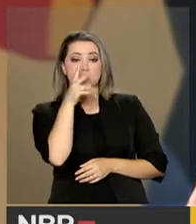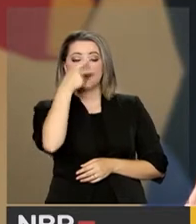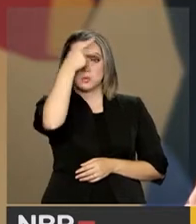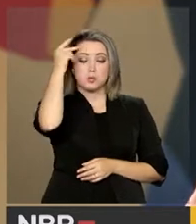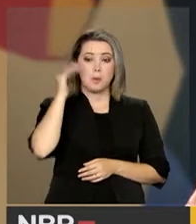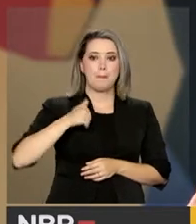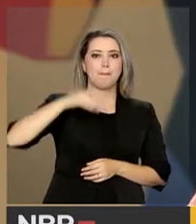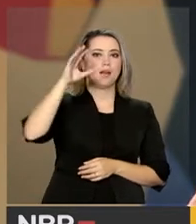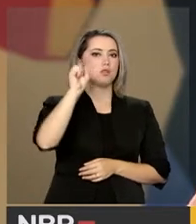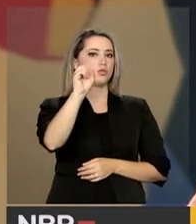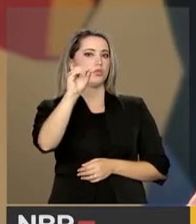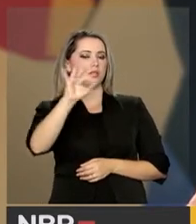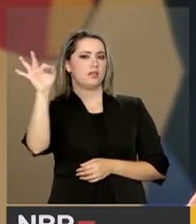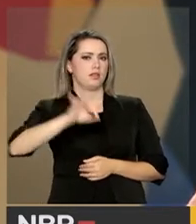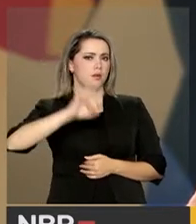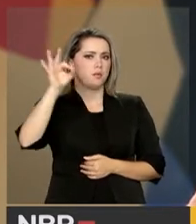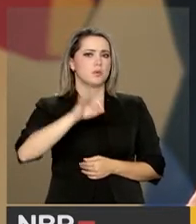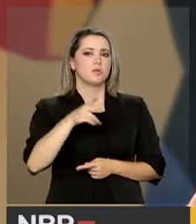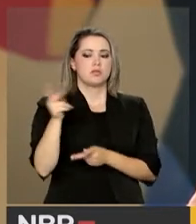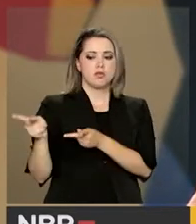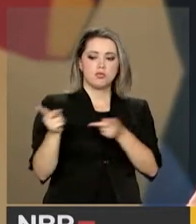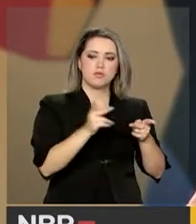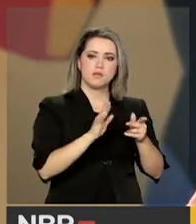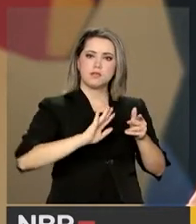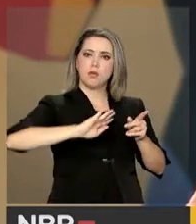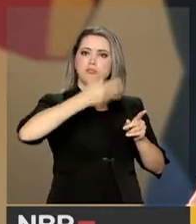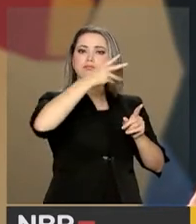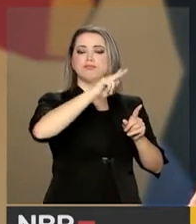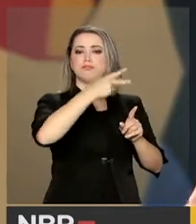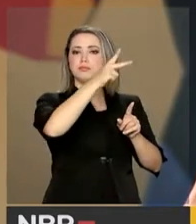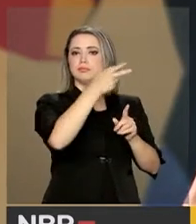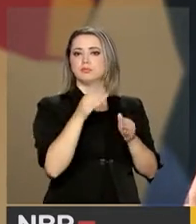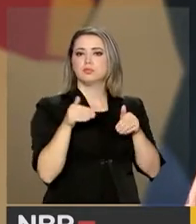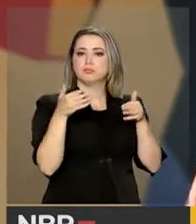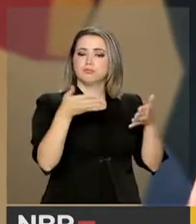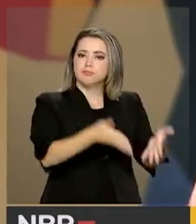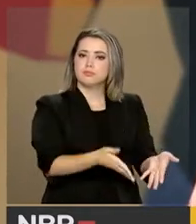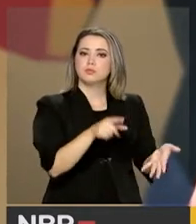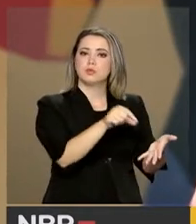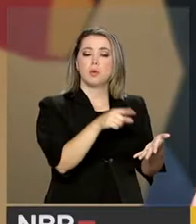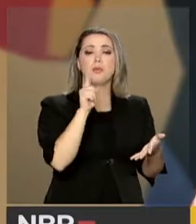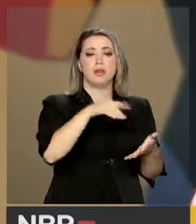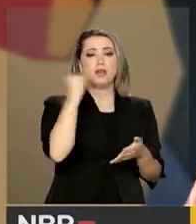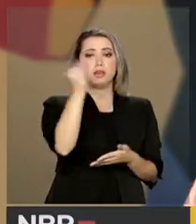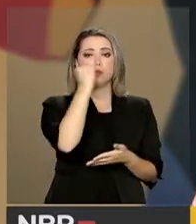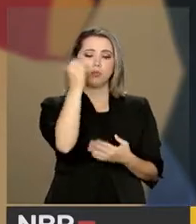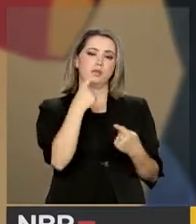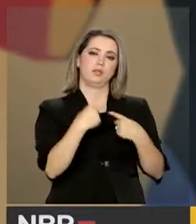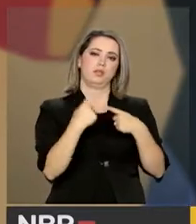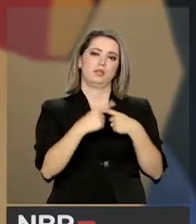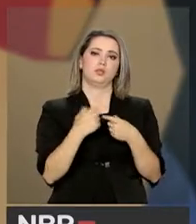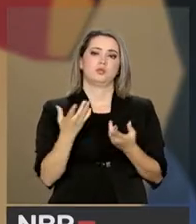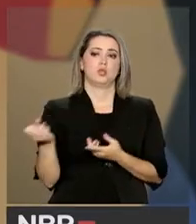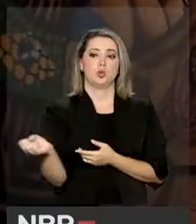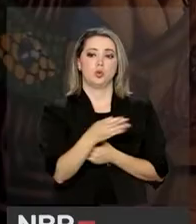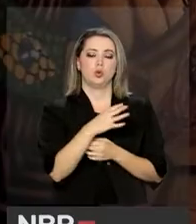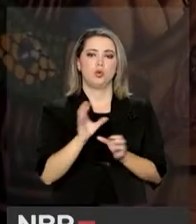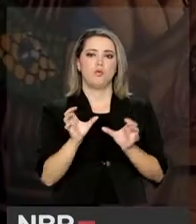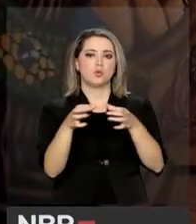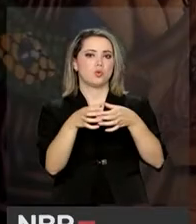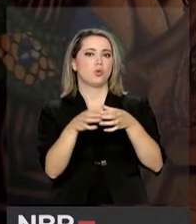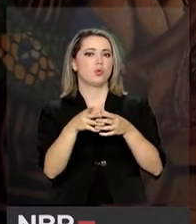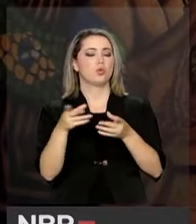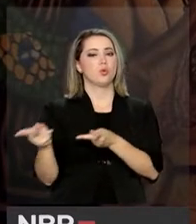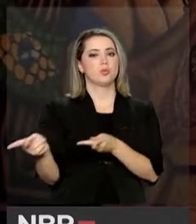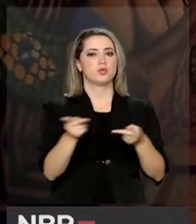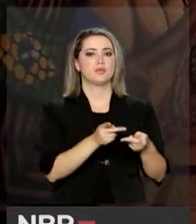de mais de 80% de visitação durante essa semana, o que é muito importante para o museu formar novos públicos. Ok,